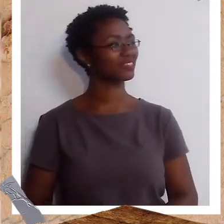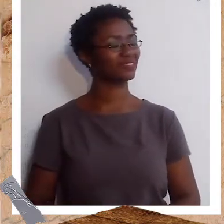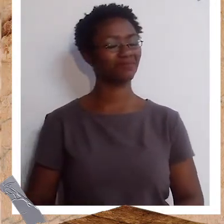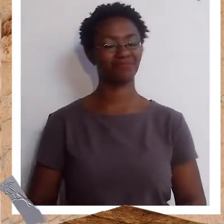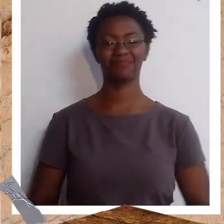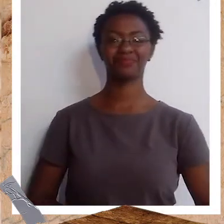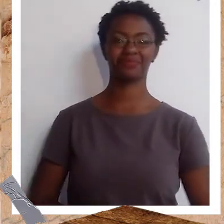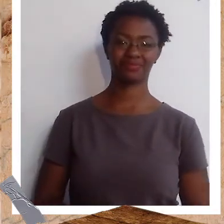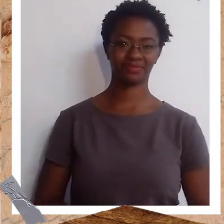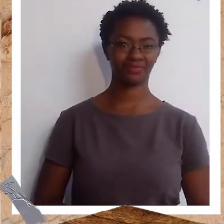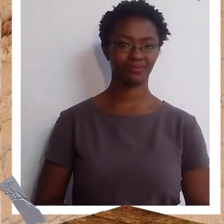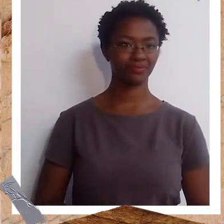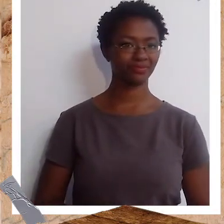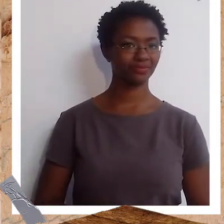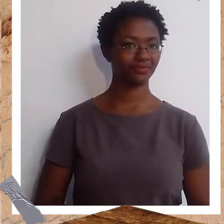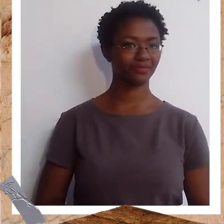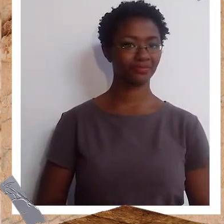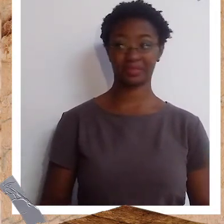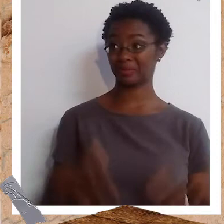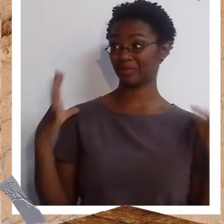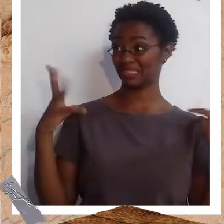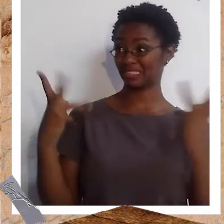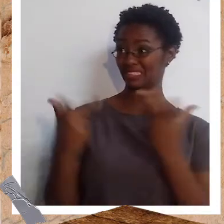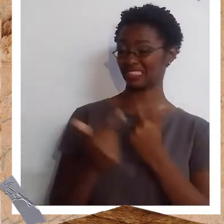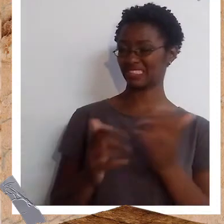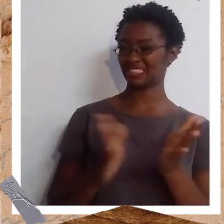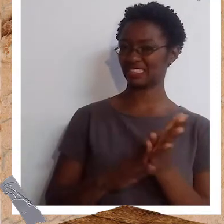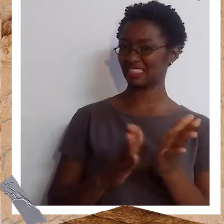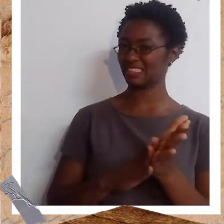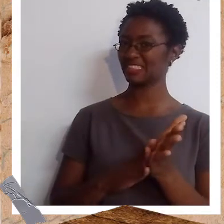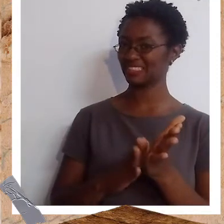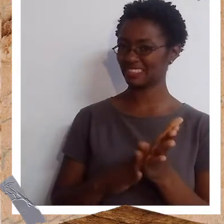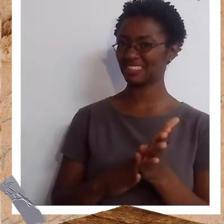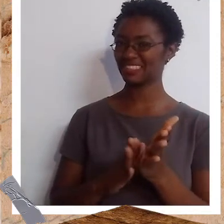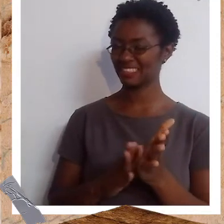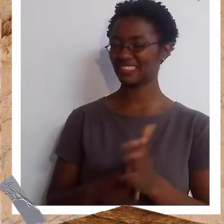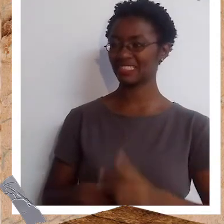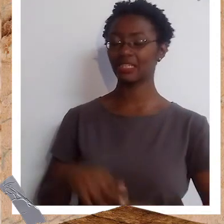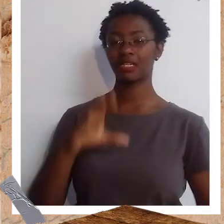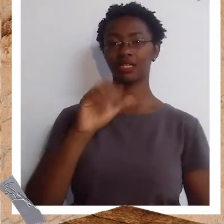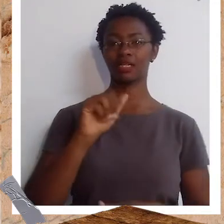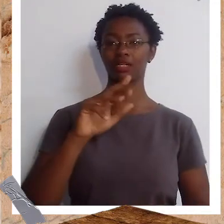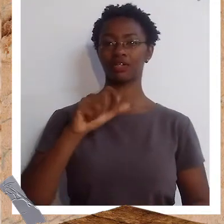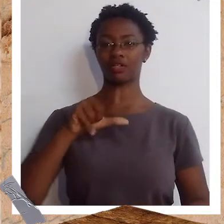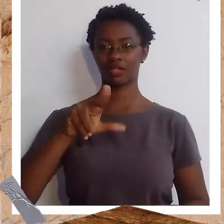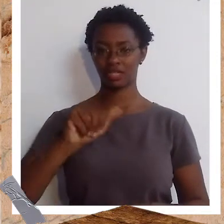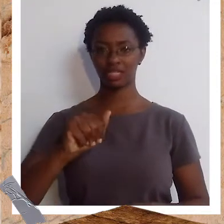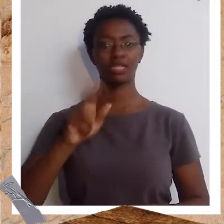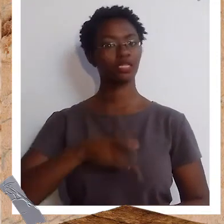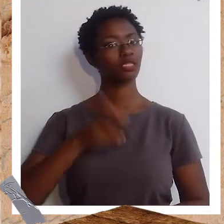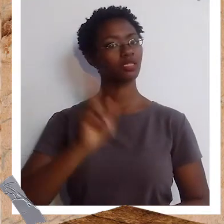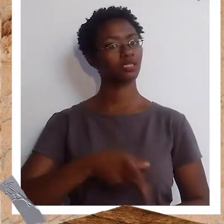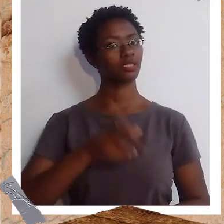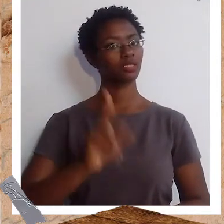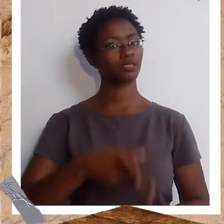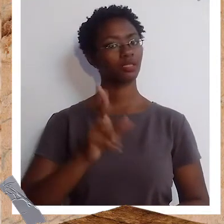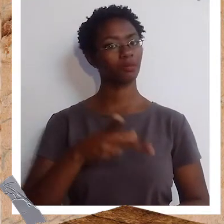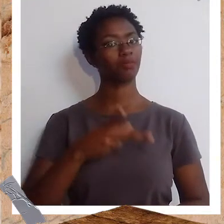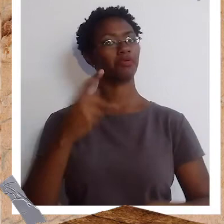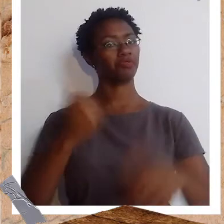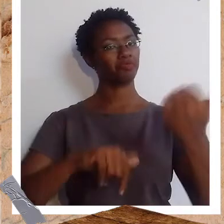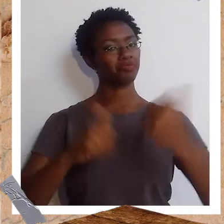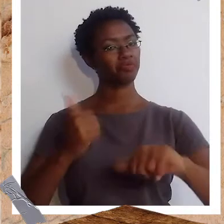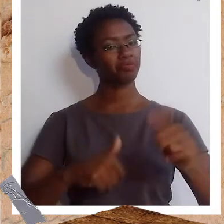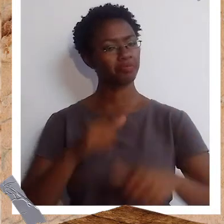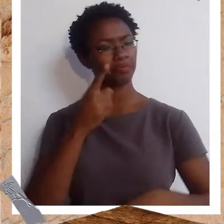Esse trecho e outros tantos, né? Carolina está todo o tempo